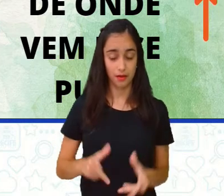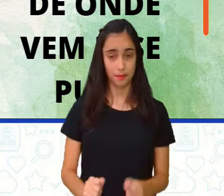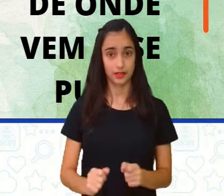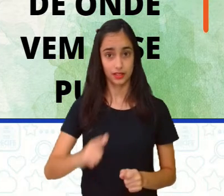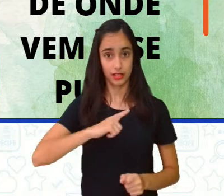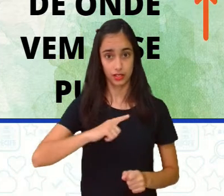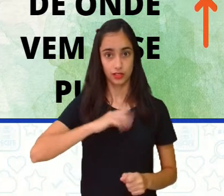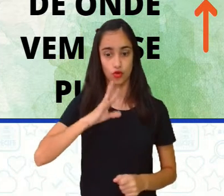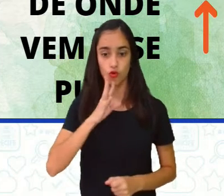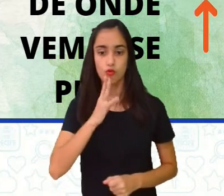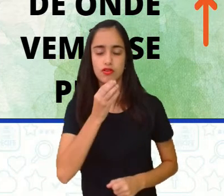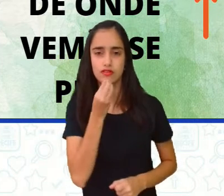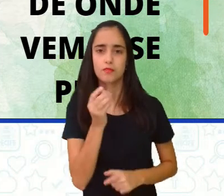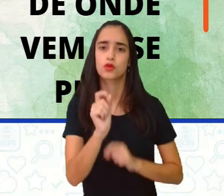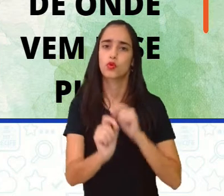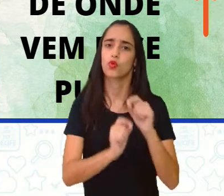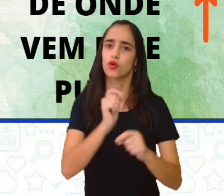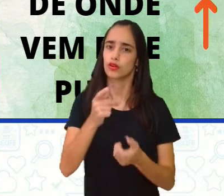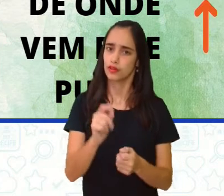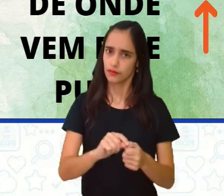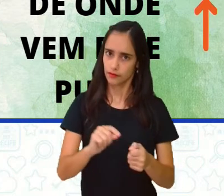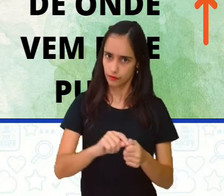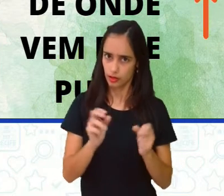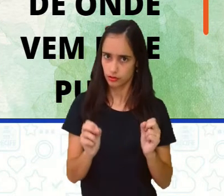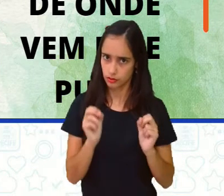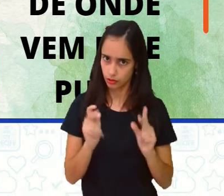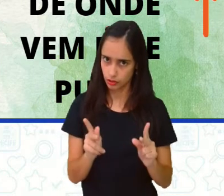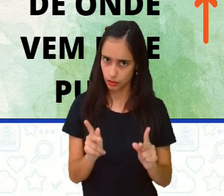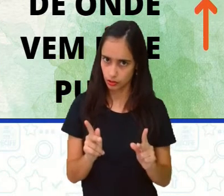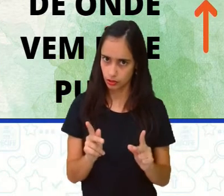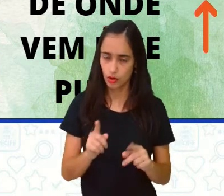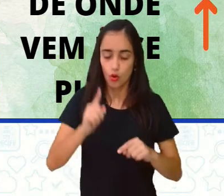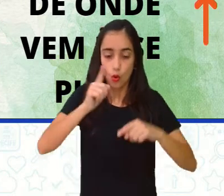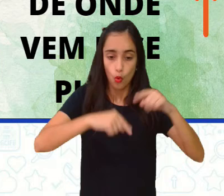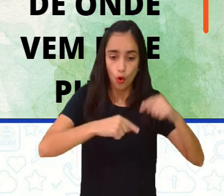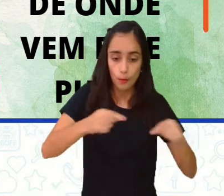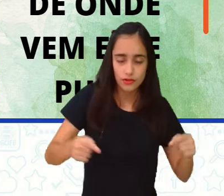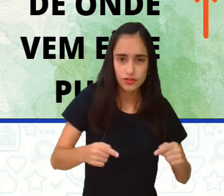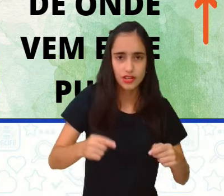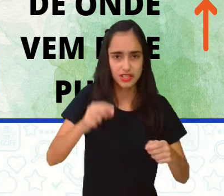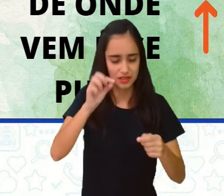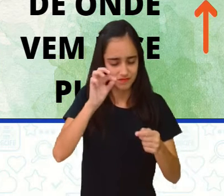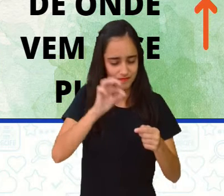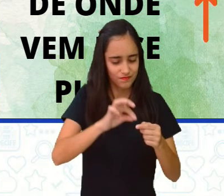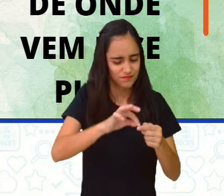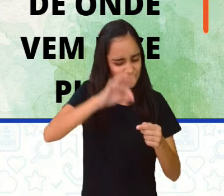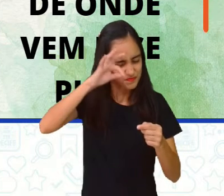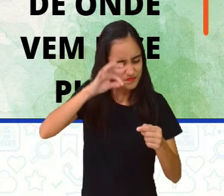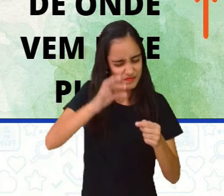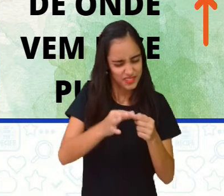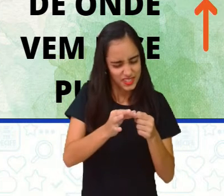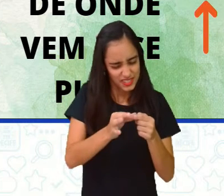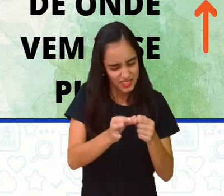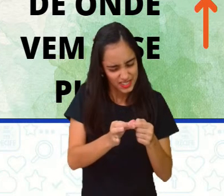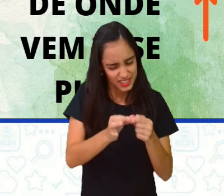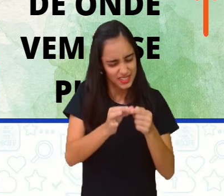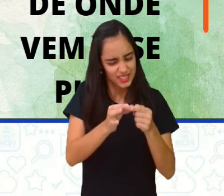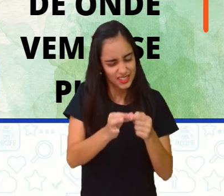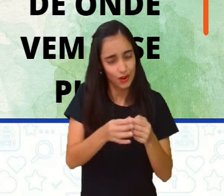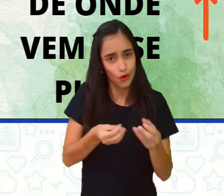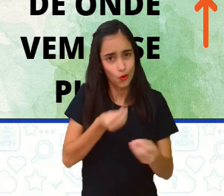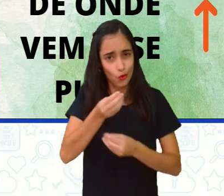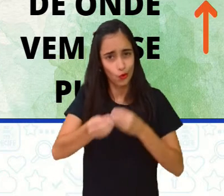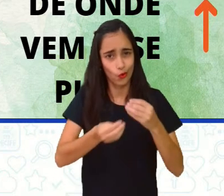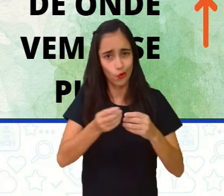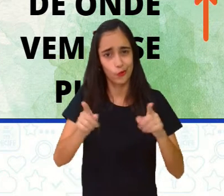conhecimento do que está fazendo, o objeto que está furando, como é que ela está apertando. Isso deve ser feito no postinho de saúde. Mas esse